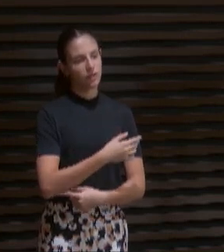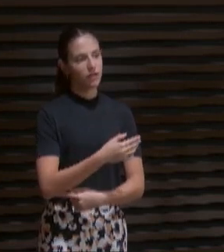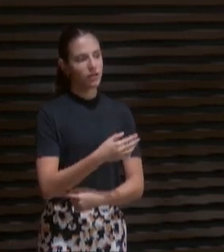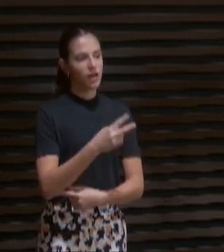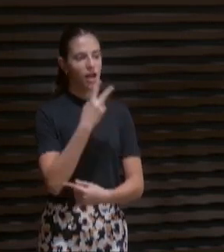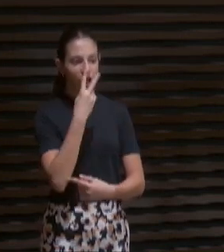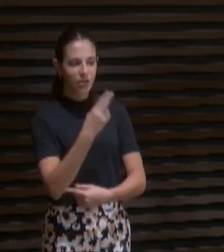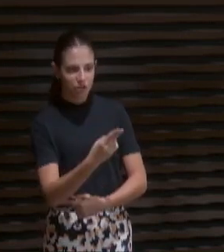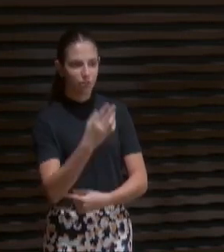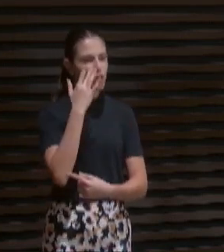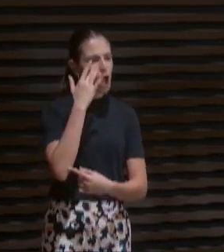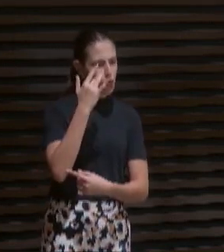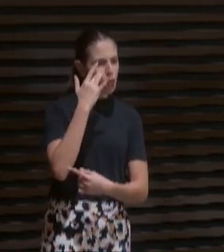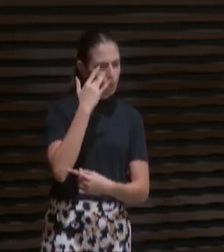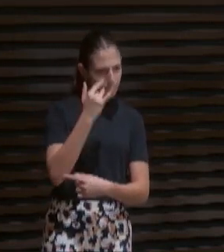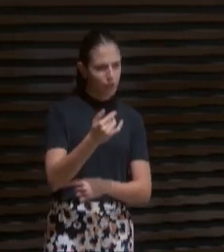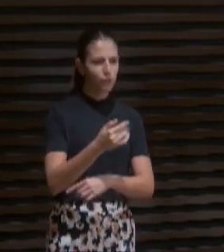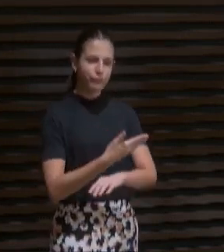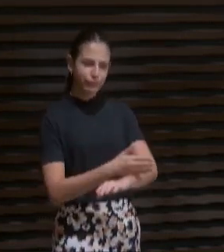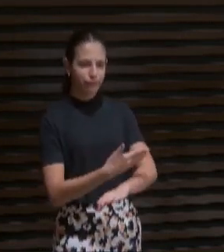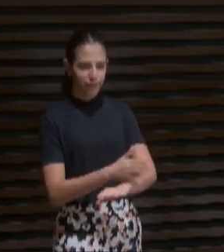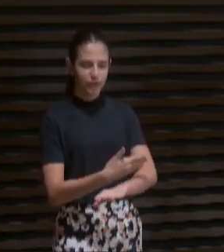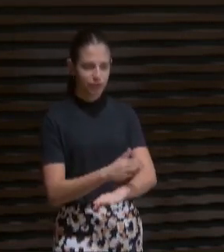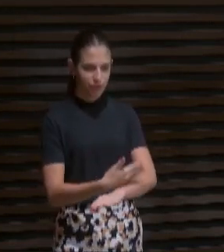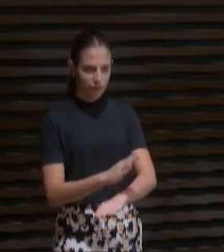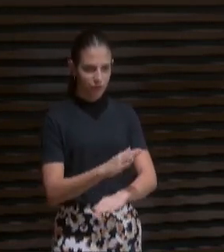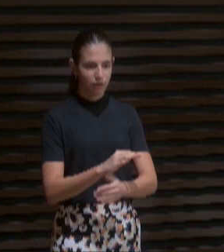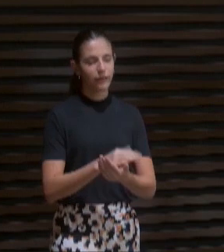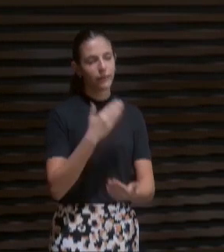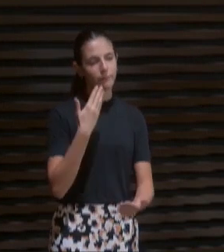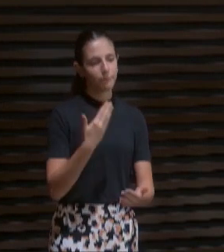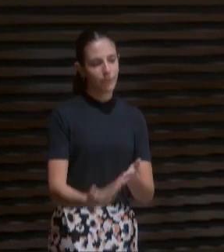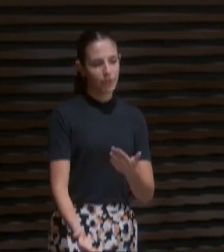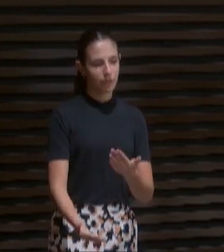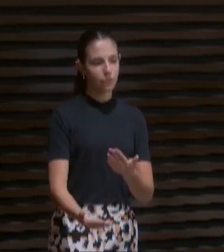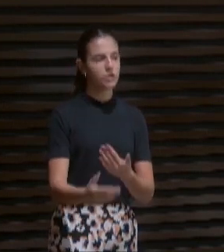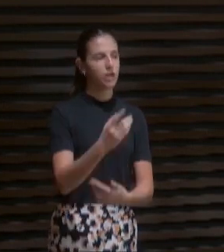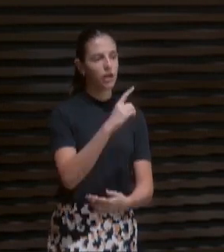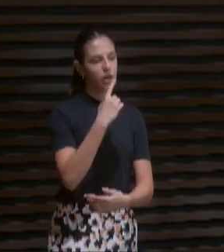cozinhados em fogo brando e perdemos a nossa